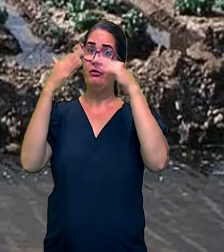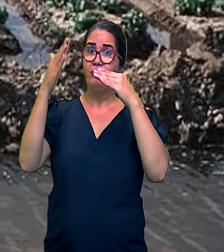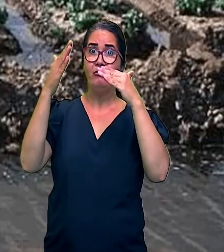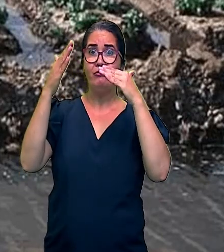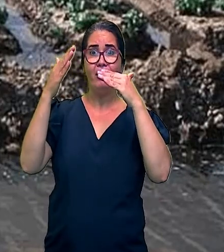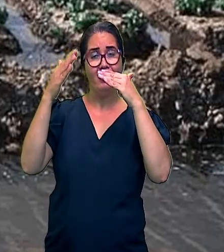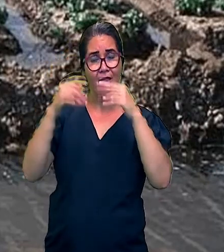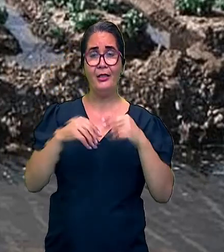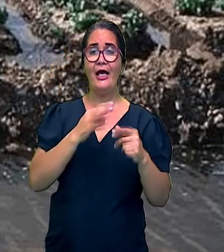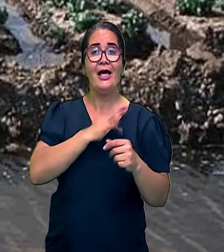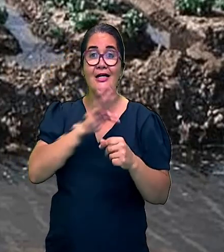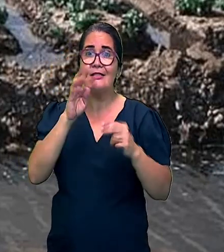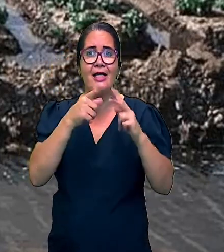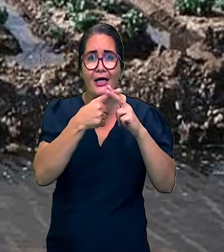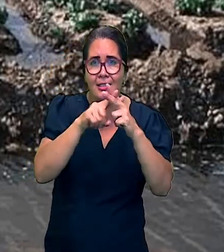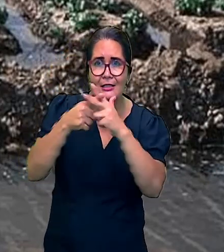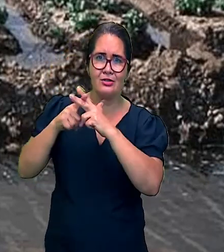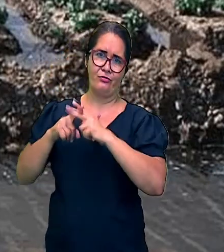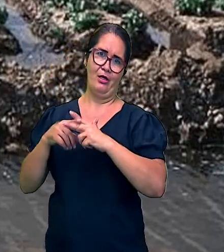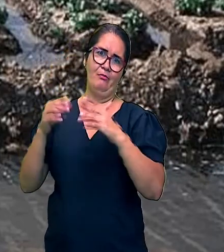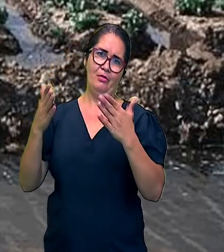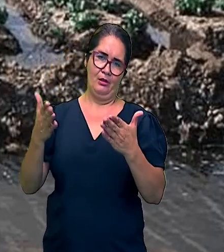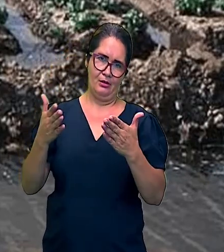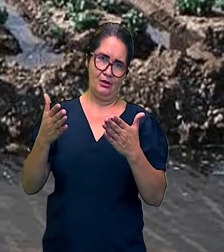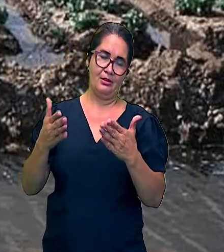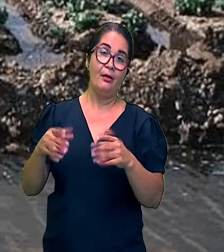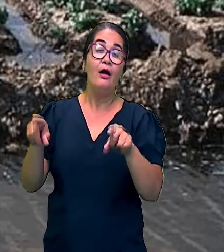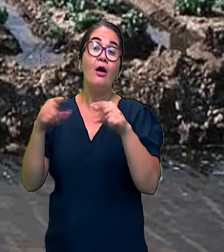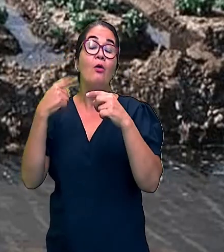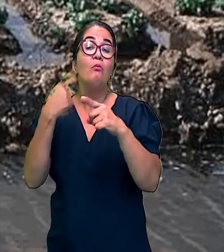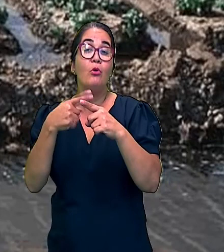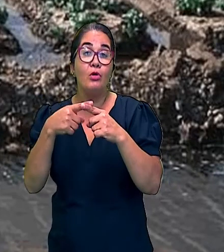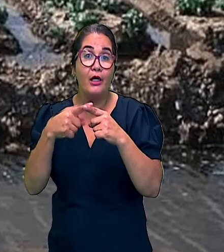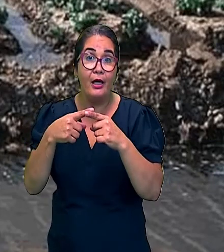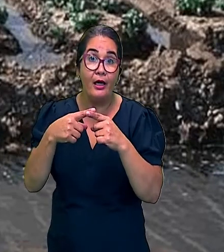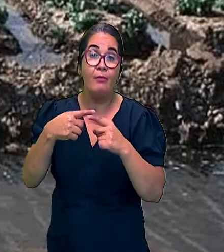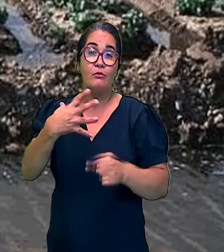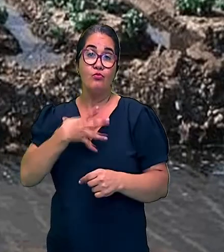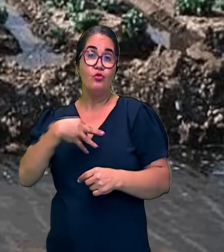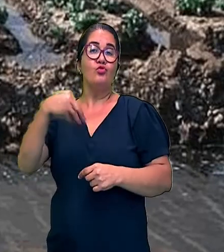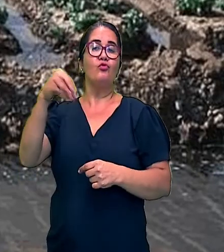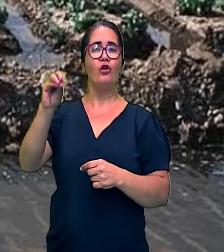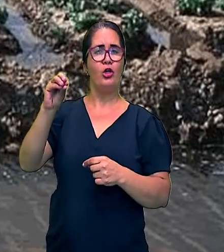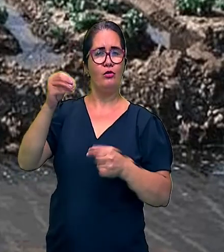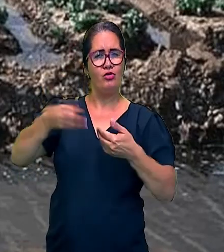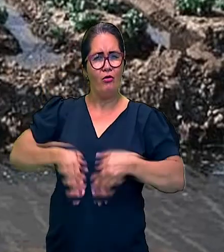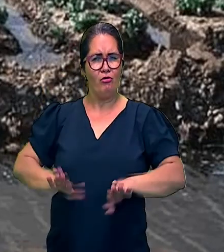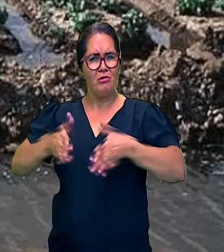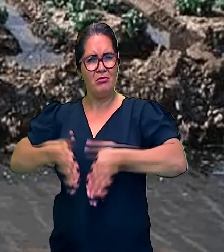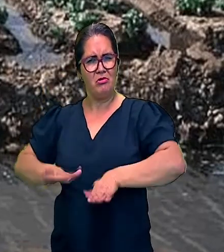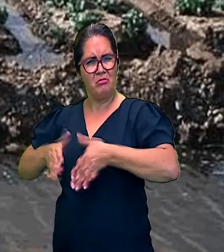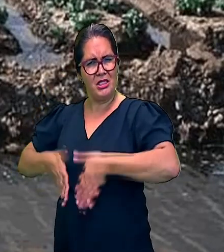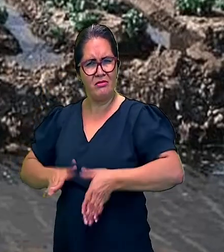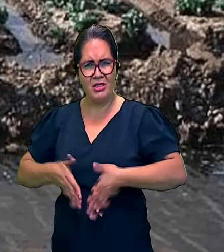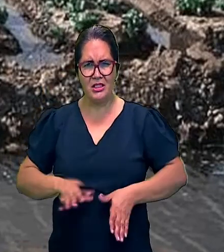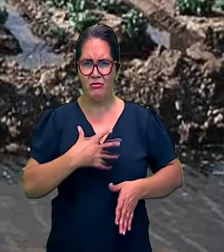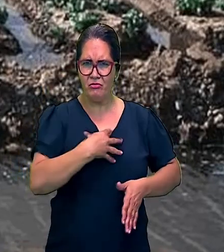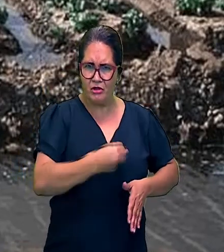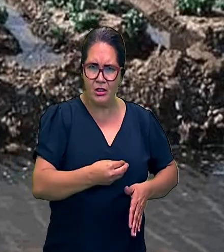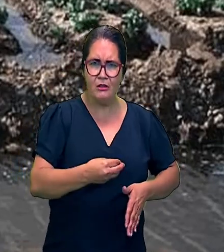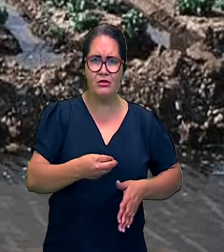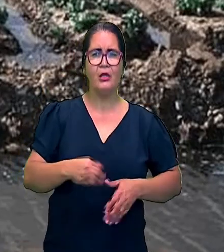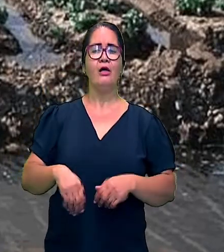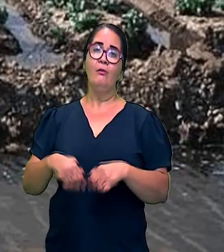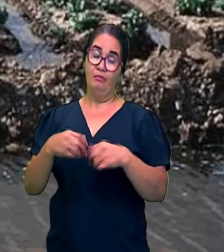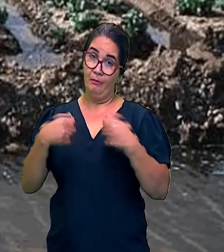aumentava também a demanda pelos alimentos. Quanto mais bocas famintas, mais alimentos precisam ser